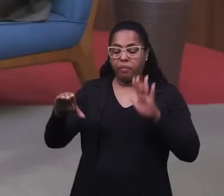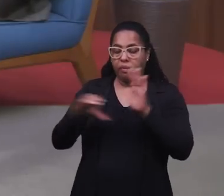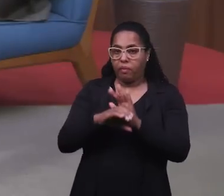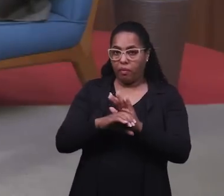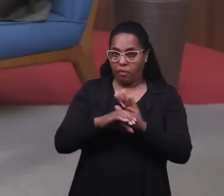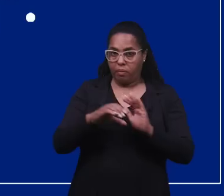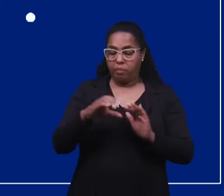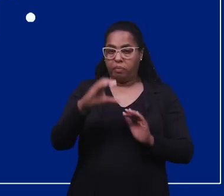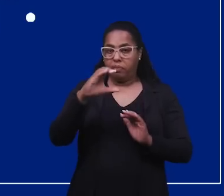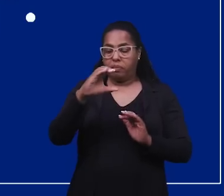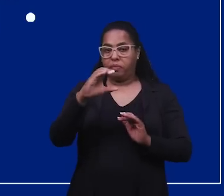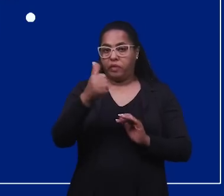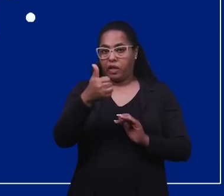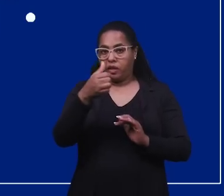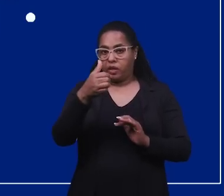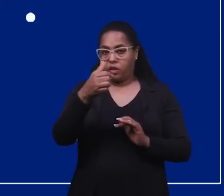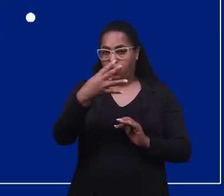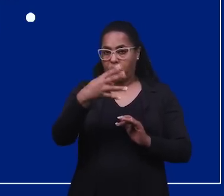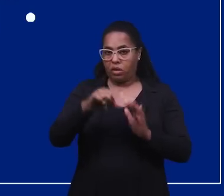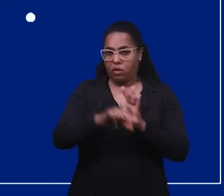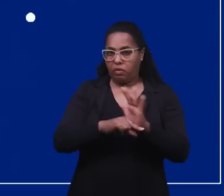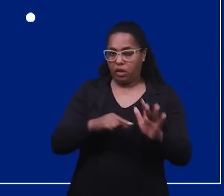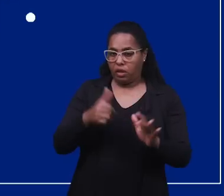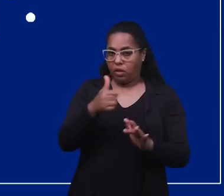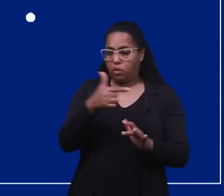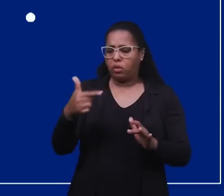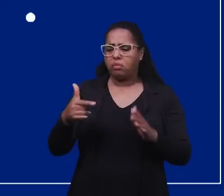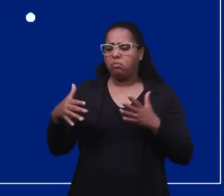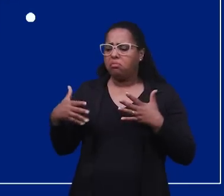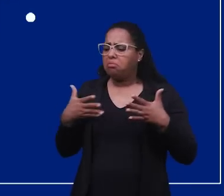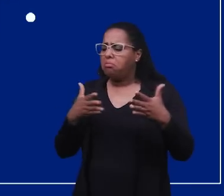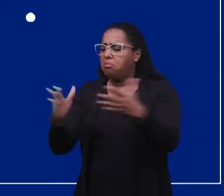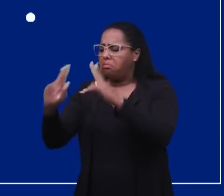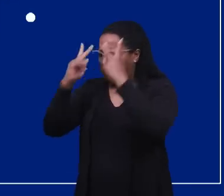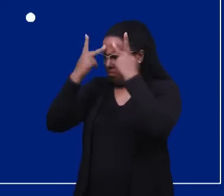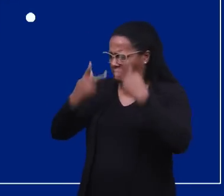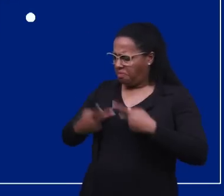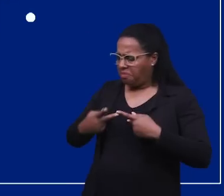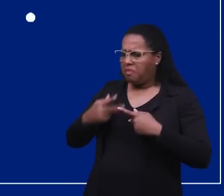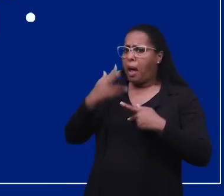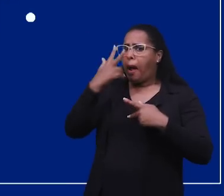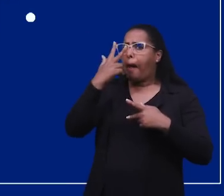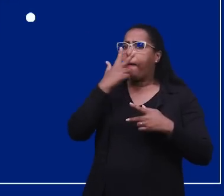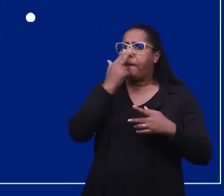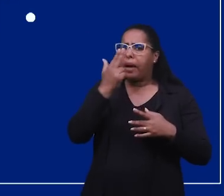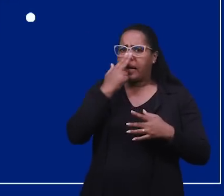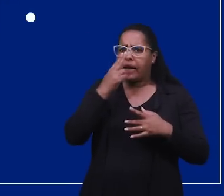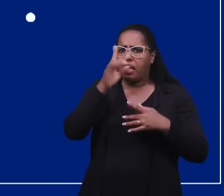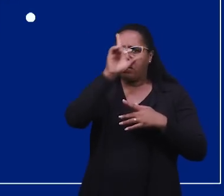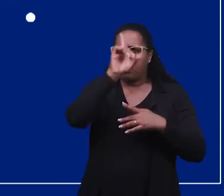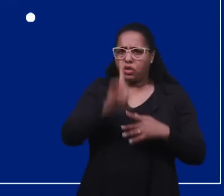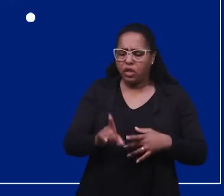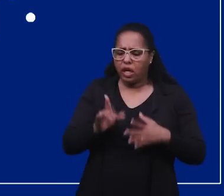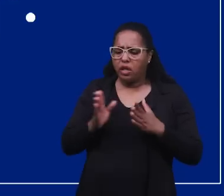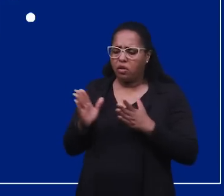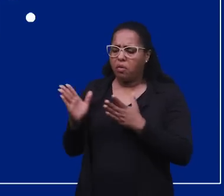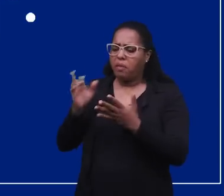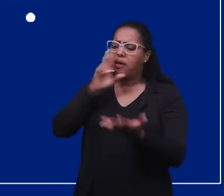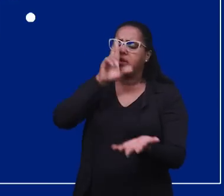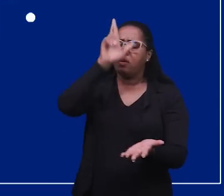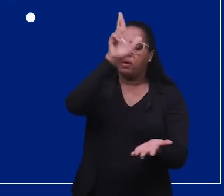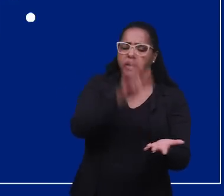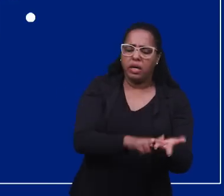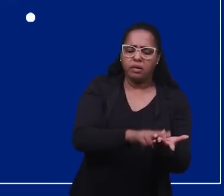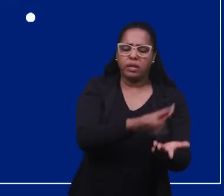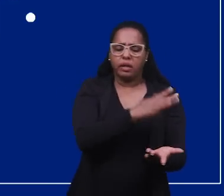12, diz assim: há caminho que ao homem parece direito, mas o fim dele são os